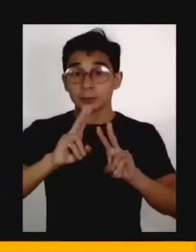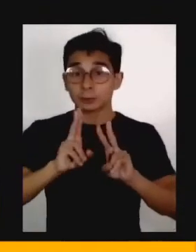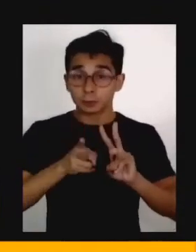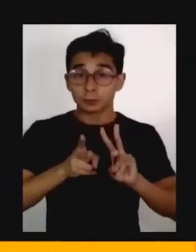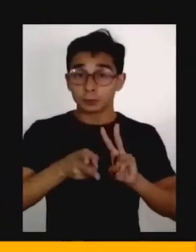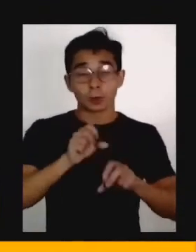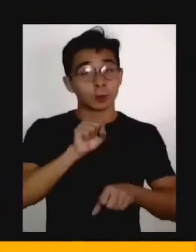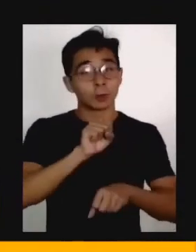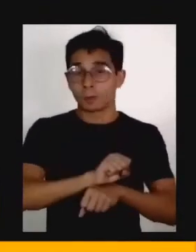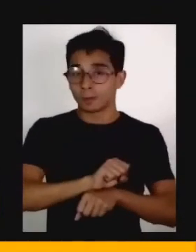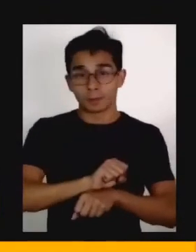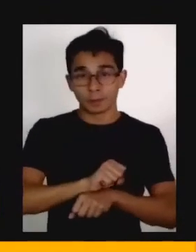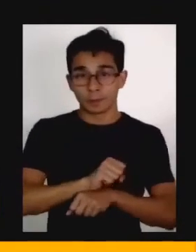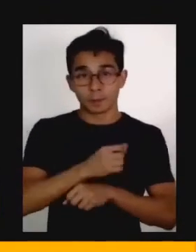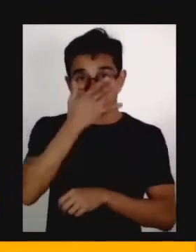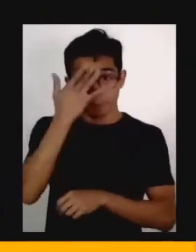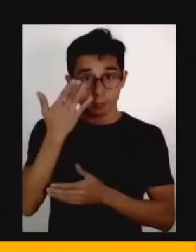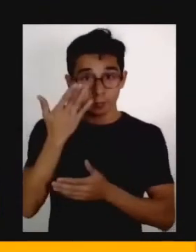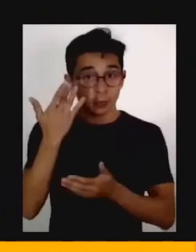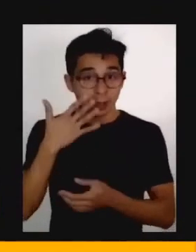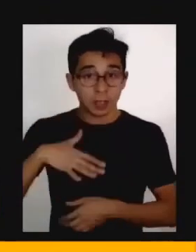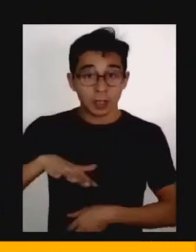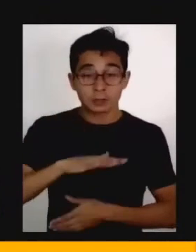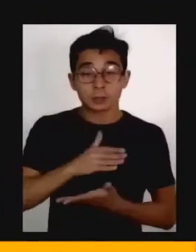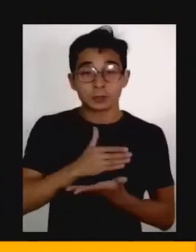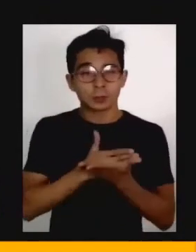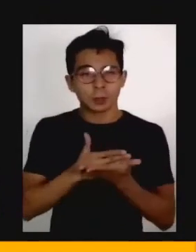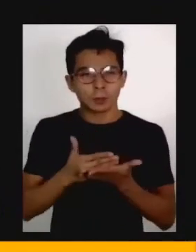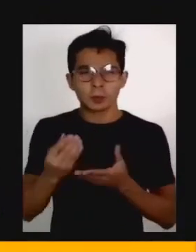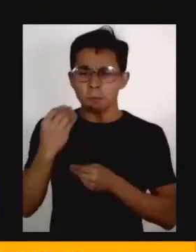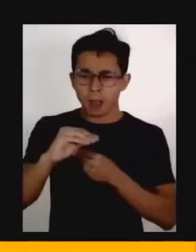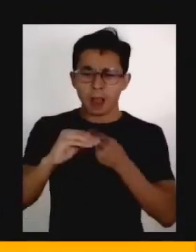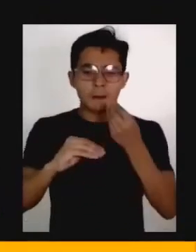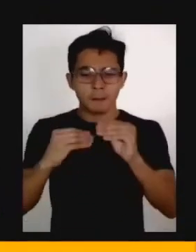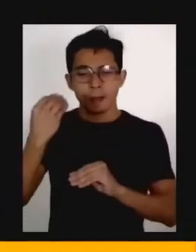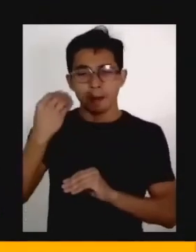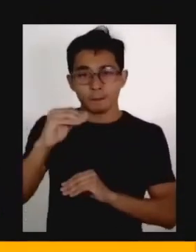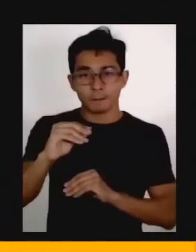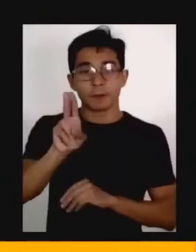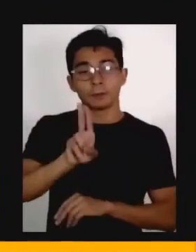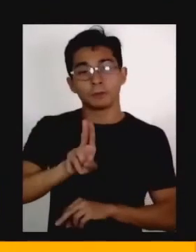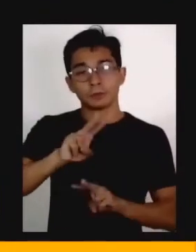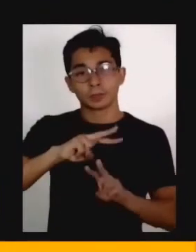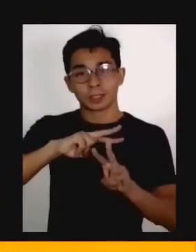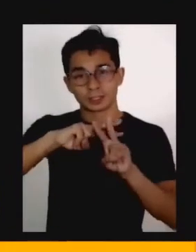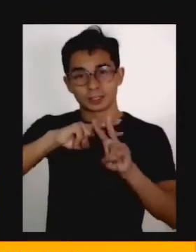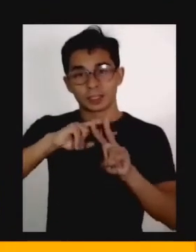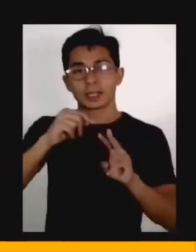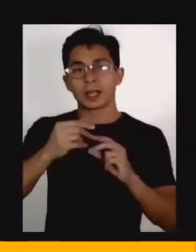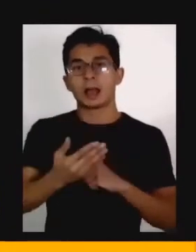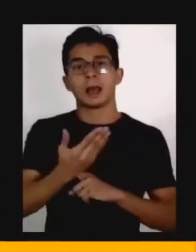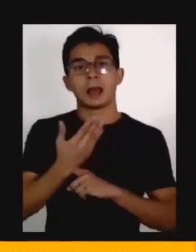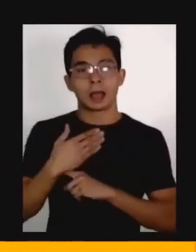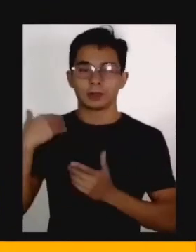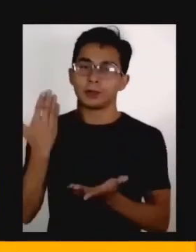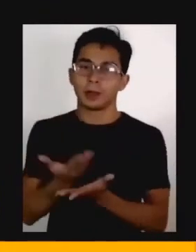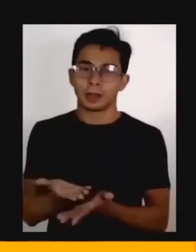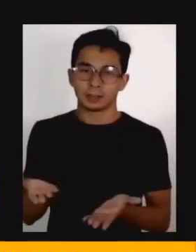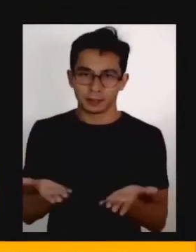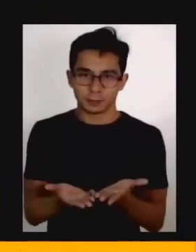também começaram a produzir conteúdo e a postar com essa hashtag, o que ajuda a gente até hoje a promover esse